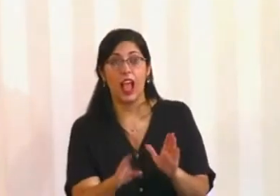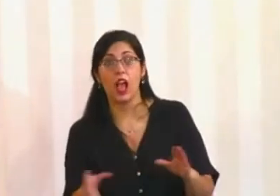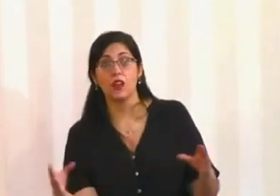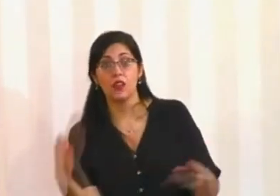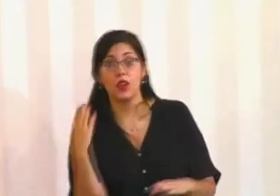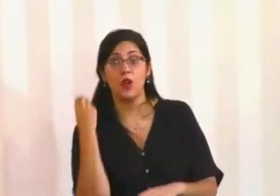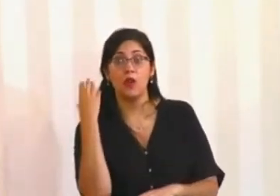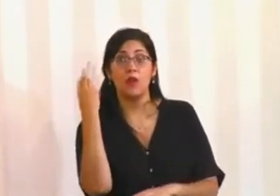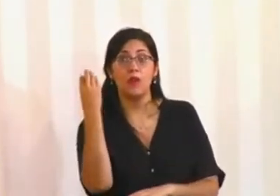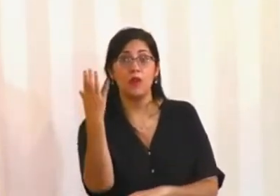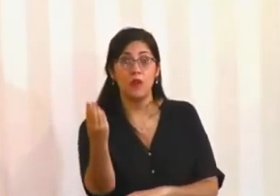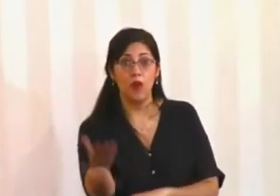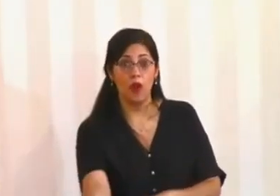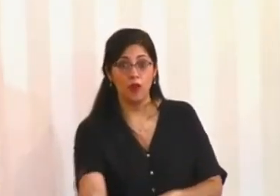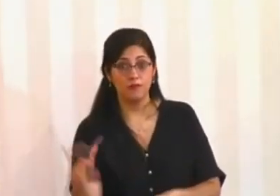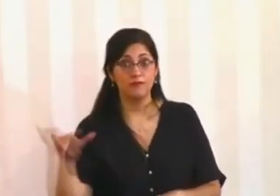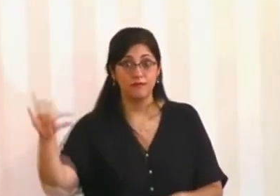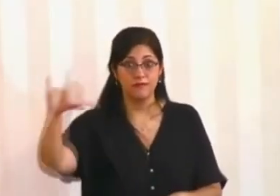dia tal.